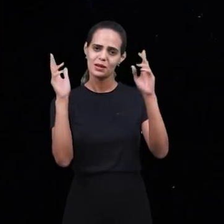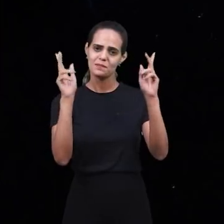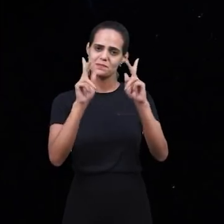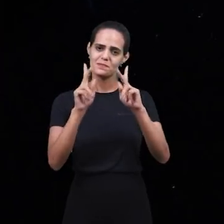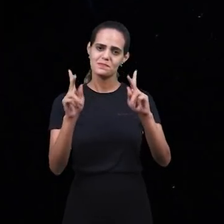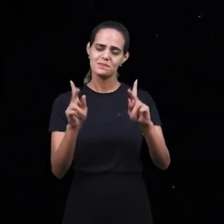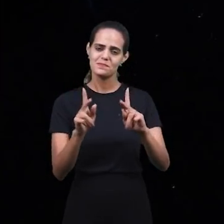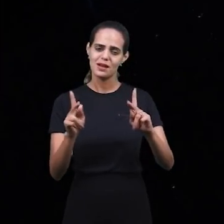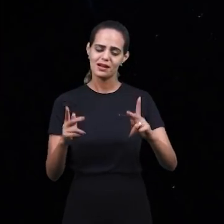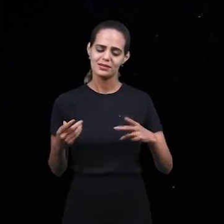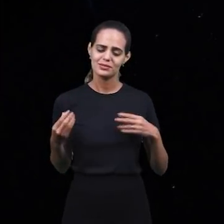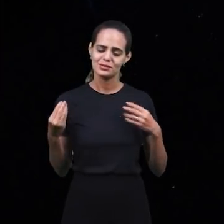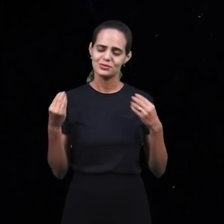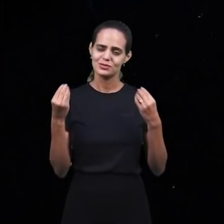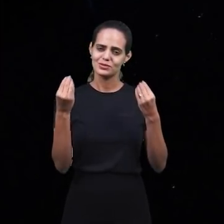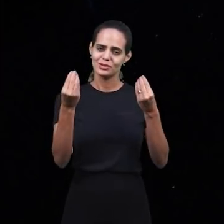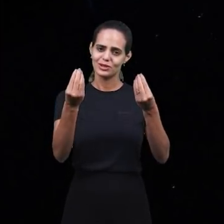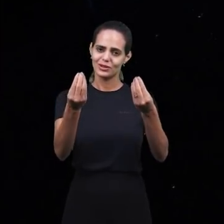paz eu te